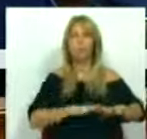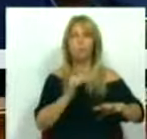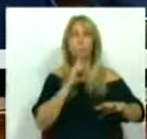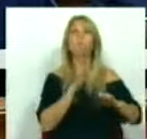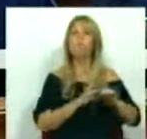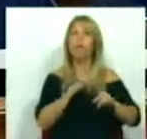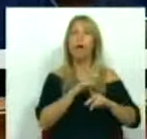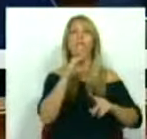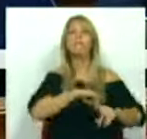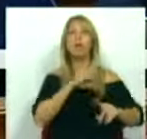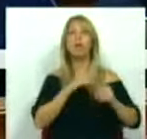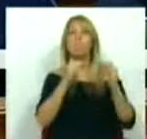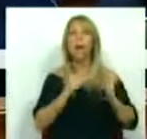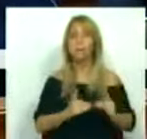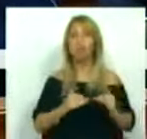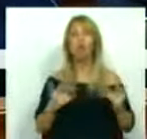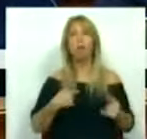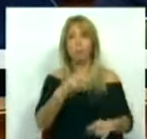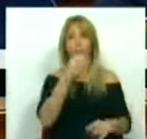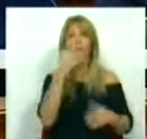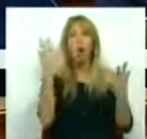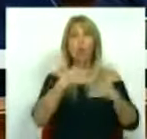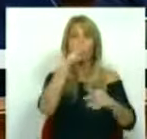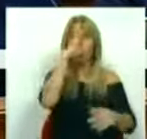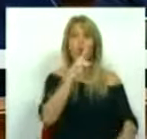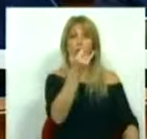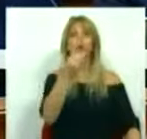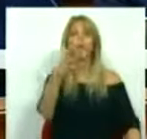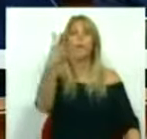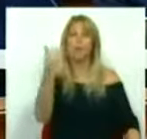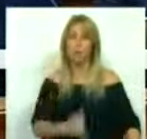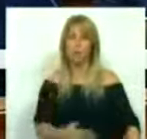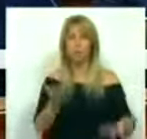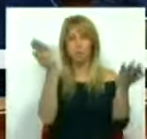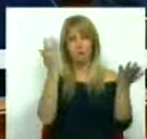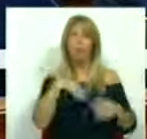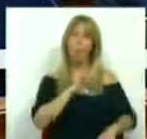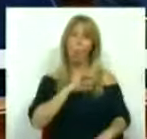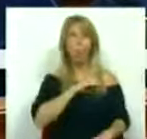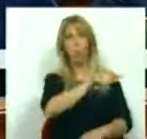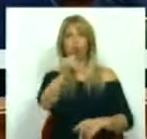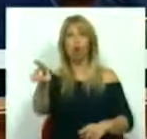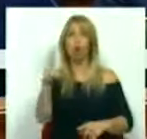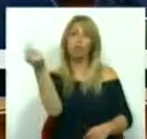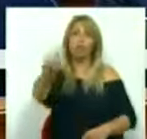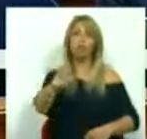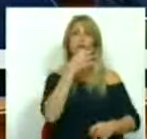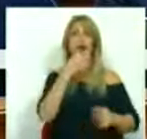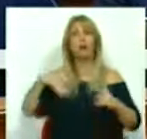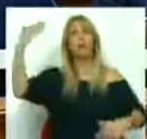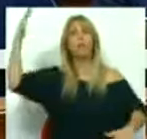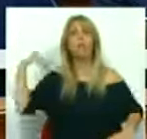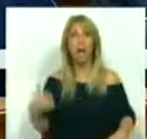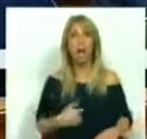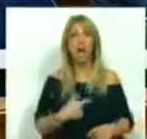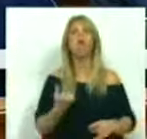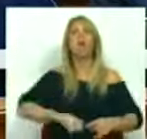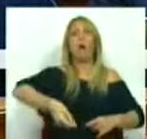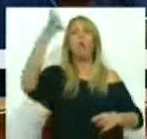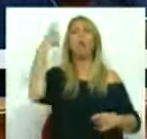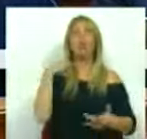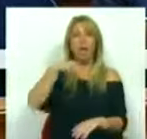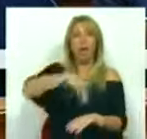descongelar as pensões mais baixas? Eu falo do Orçamento de Estado de 2012, Sr. Deputado. Mas os senhores é que vêm falar do passado e os senhores é que aplaudiram de pé muitas vezes